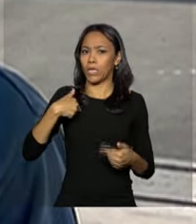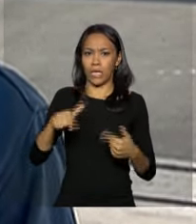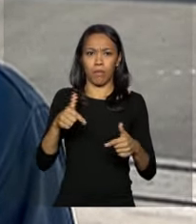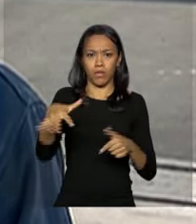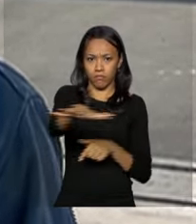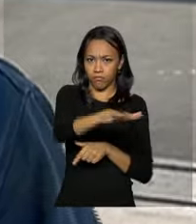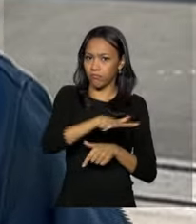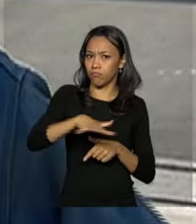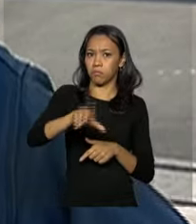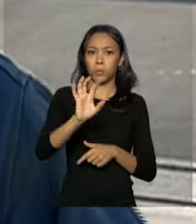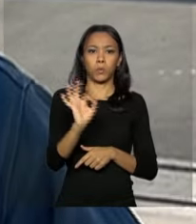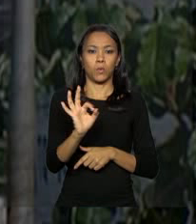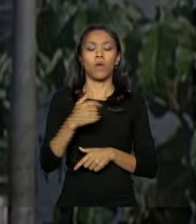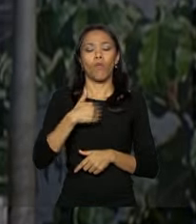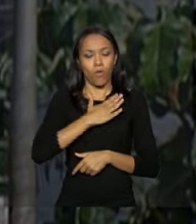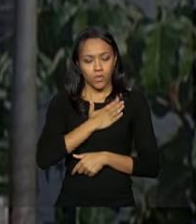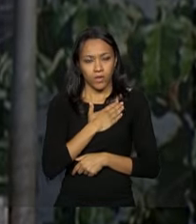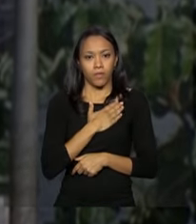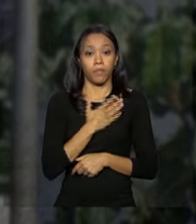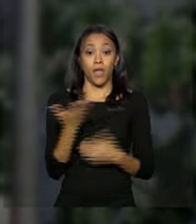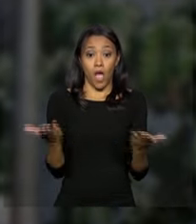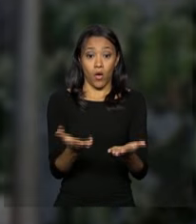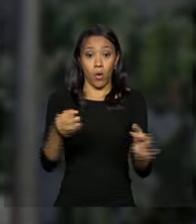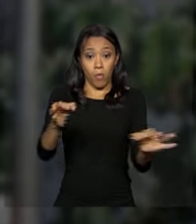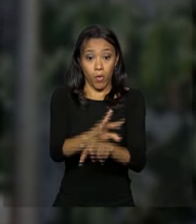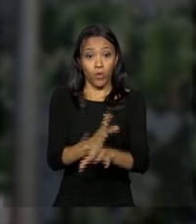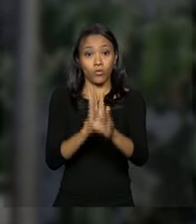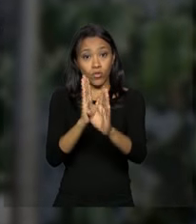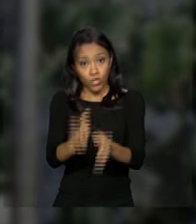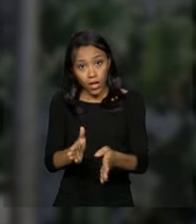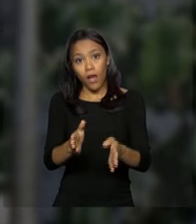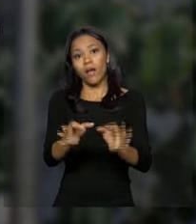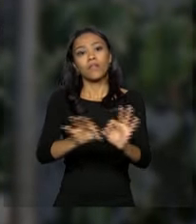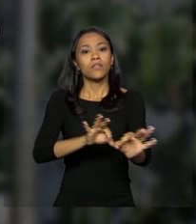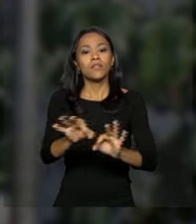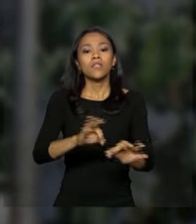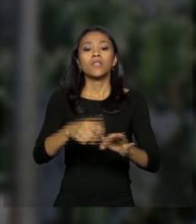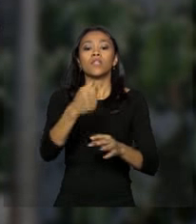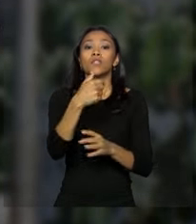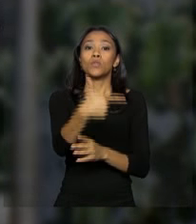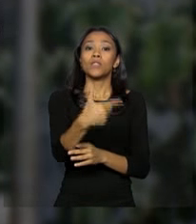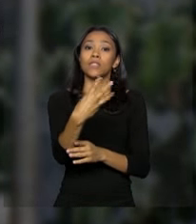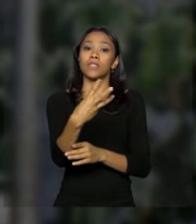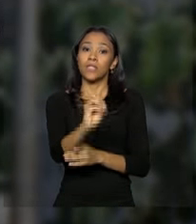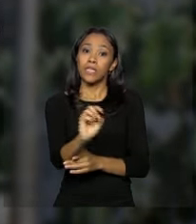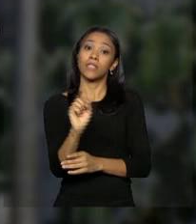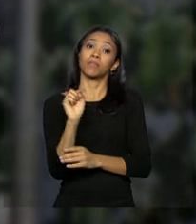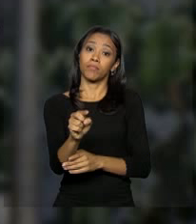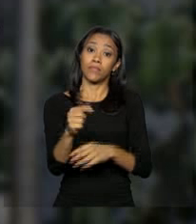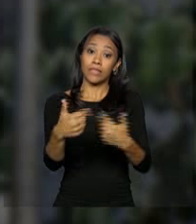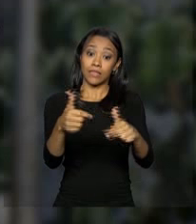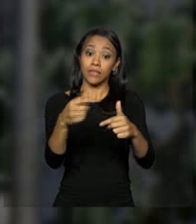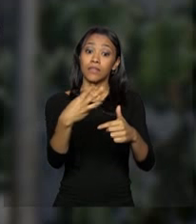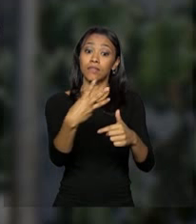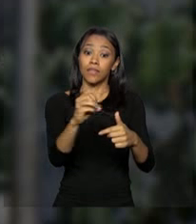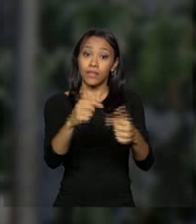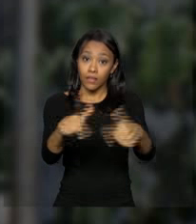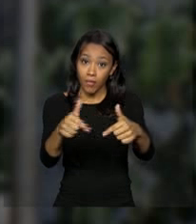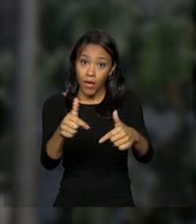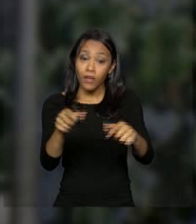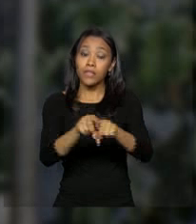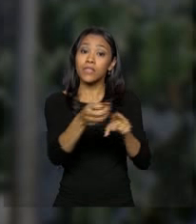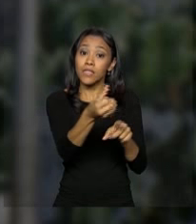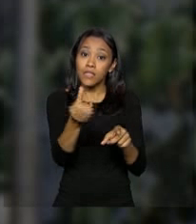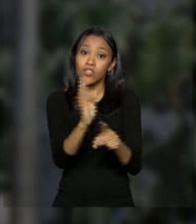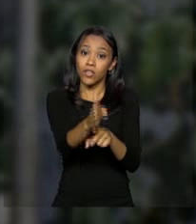área. Gostei muito. Agora que está pronto, o complexo acrílico vai gerar 230 empregos diretos e 600 indiretos.